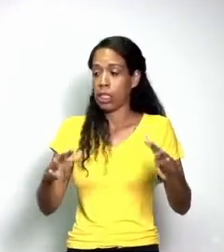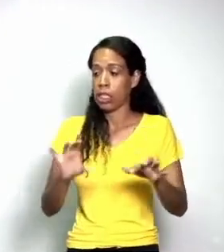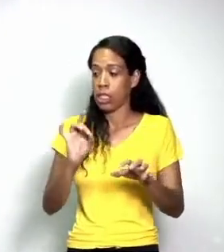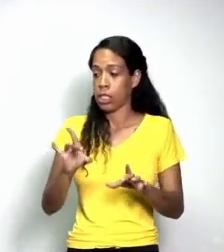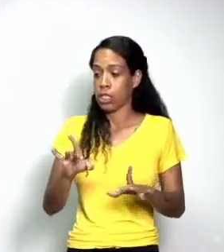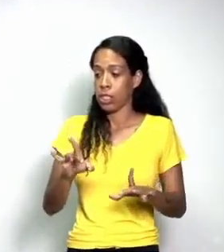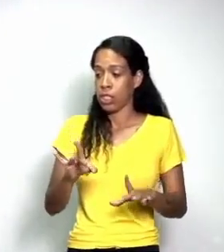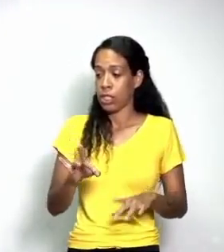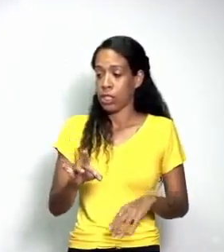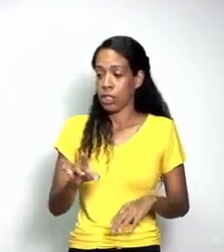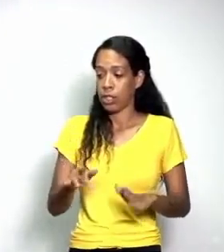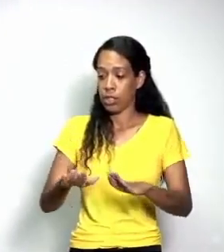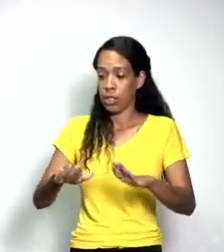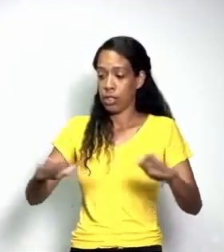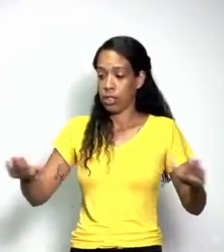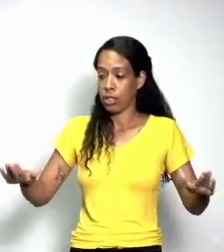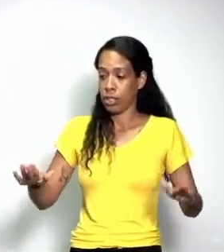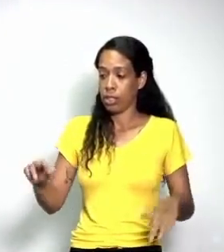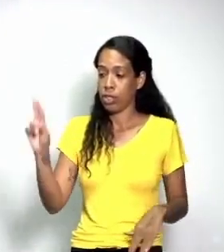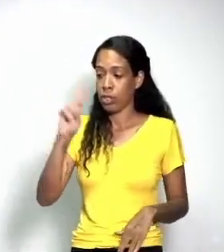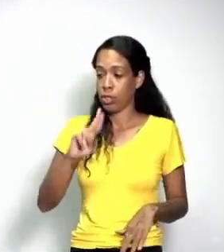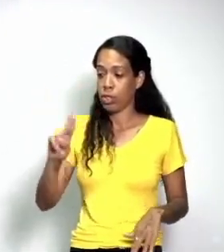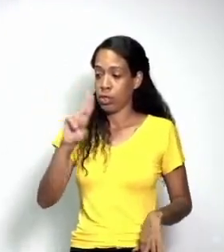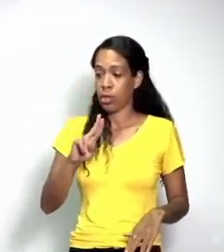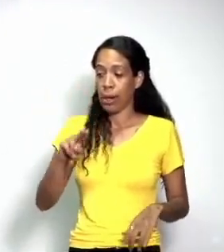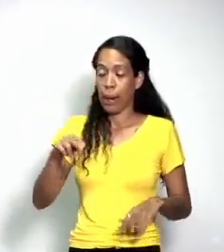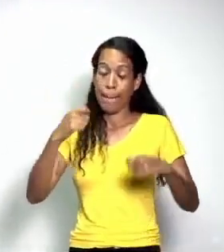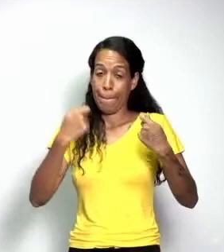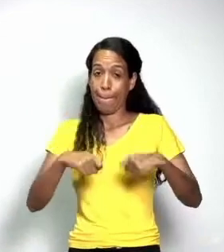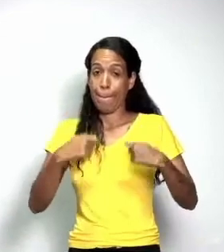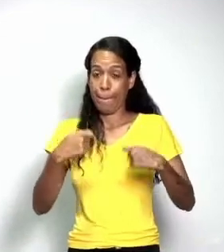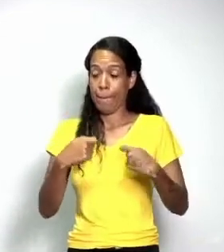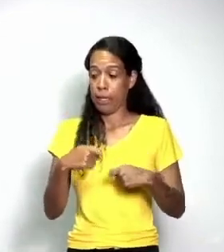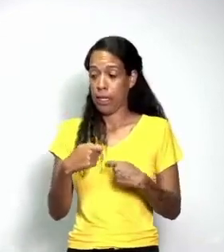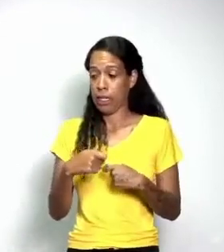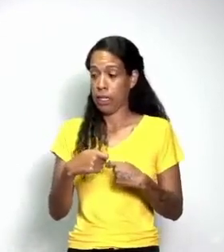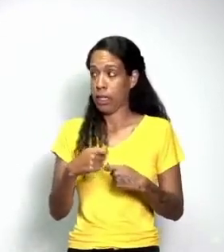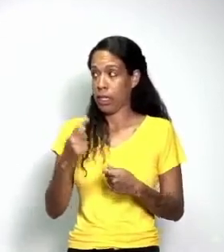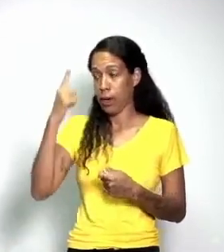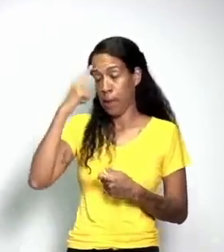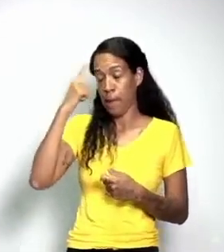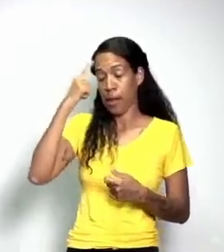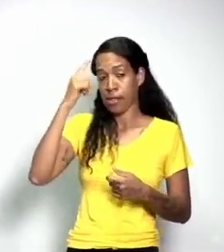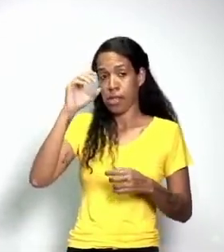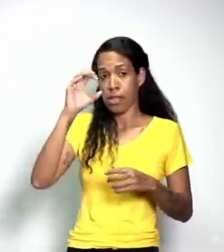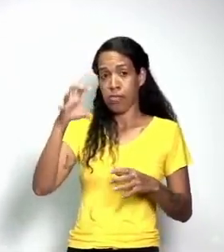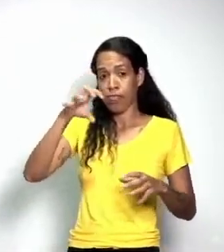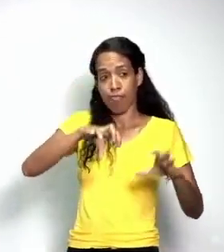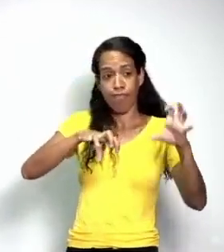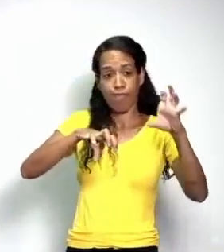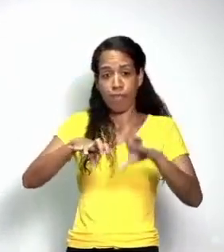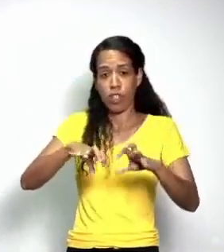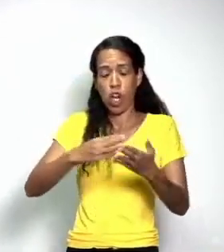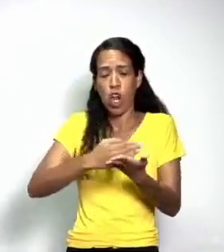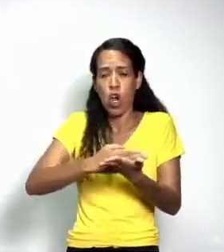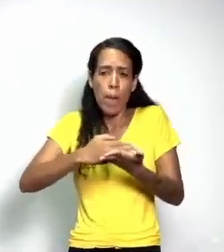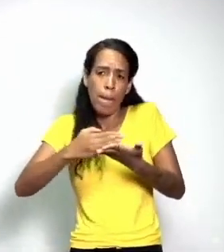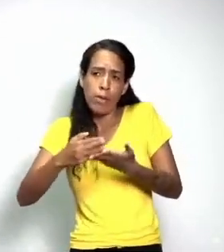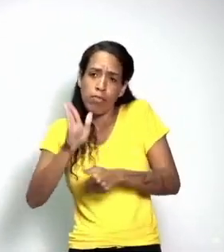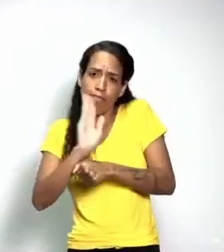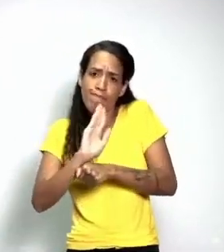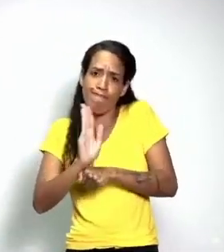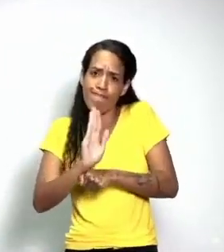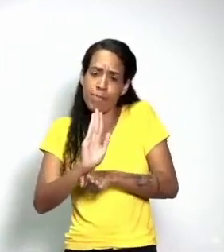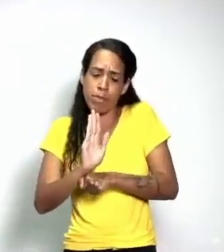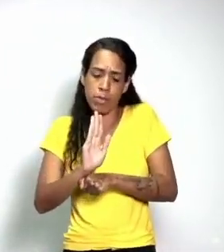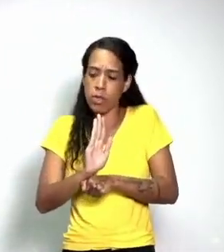só o que a gente precisa para pensar uma montagem e um início de set.